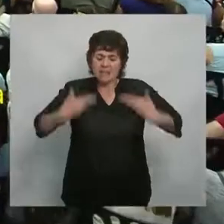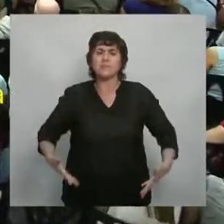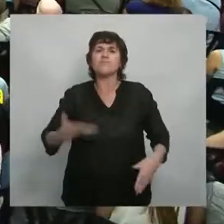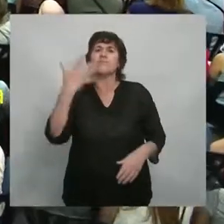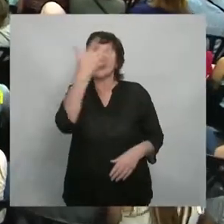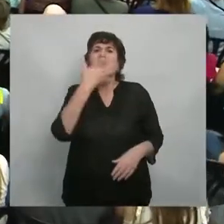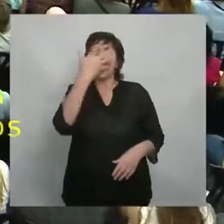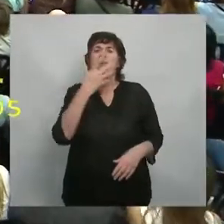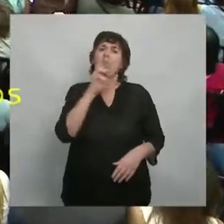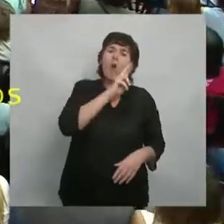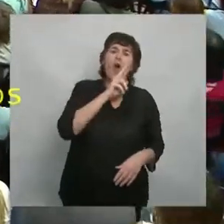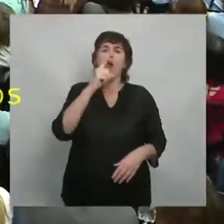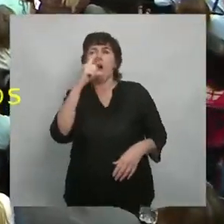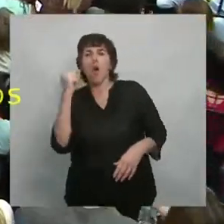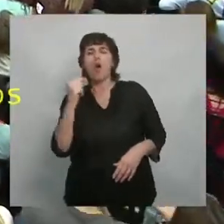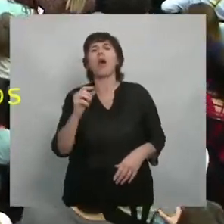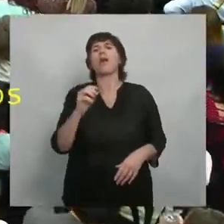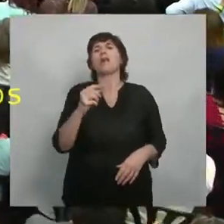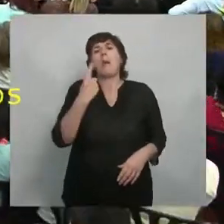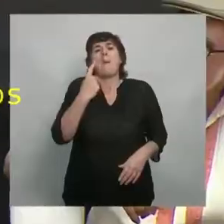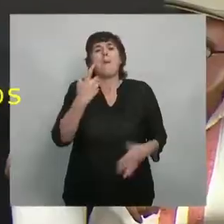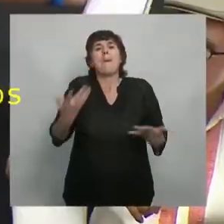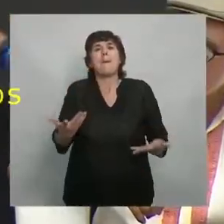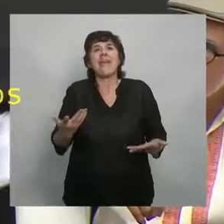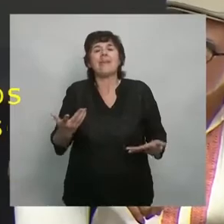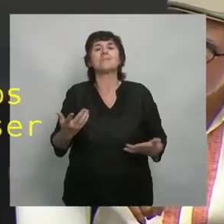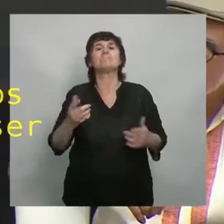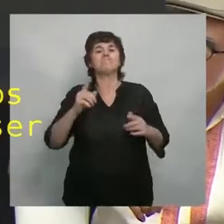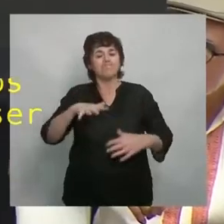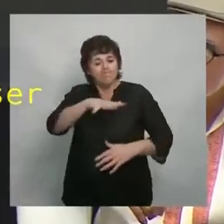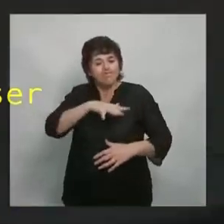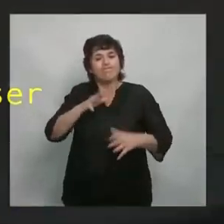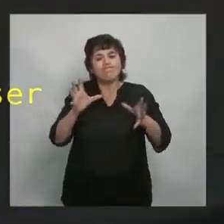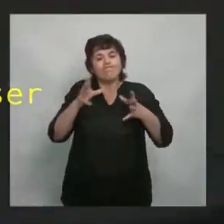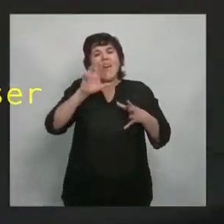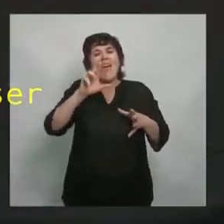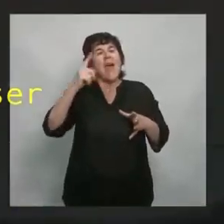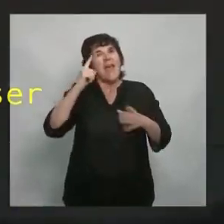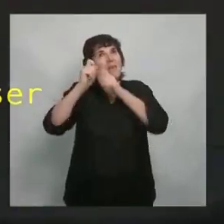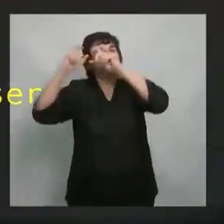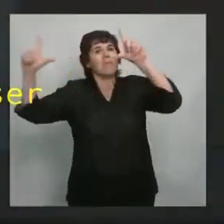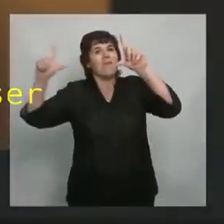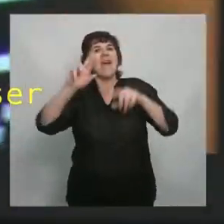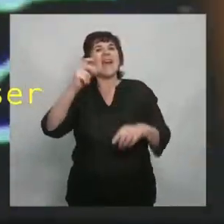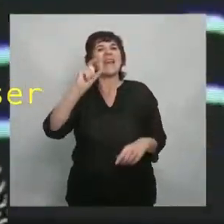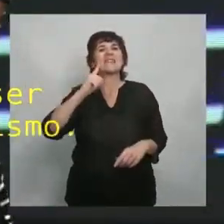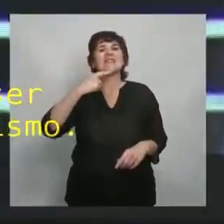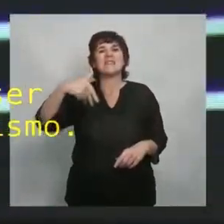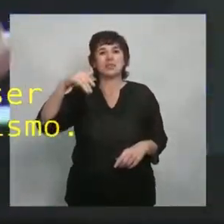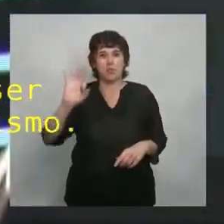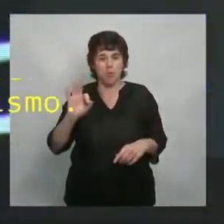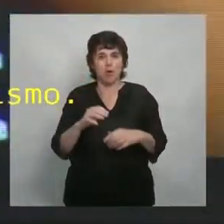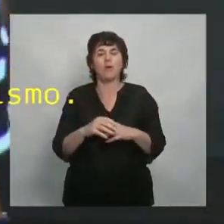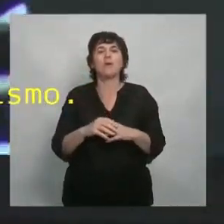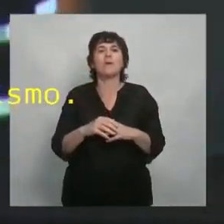racismo? Eu poderia fazer aqui uma fala teórica sobre o tema, mas eu não quero falar sobre isso. A teoria vocês